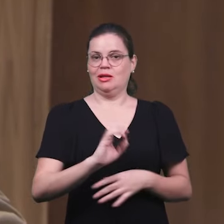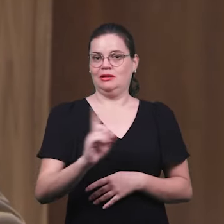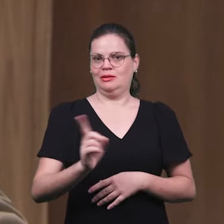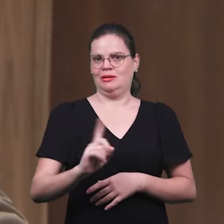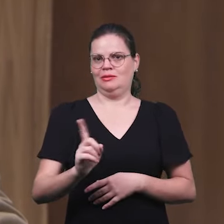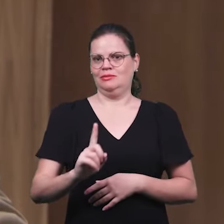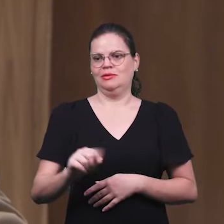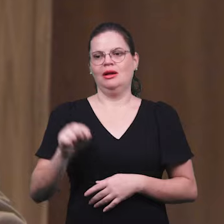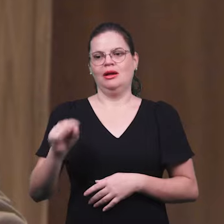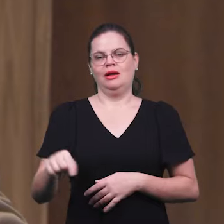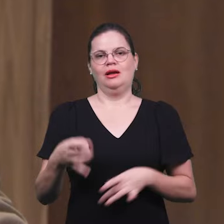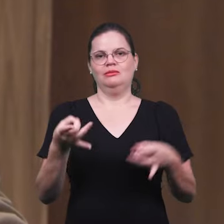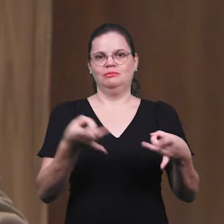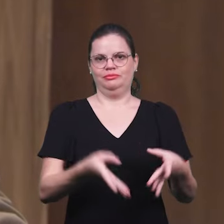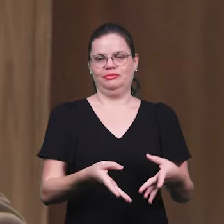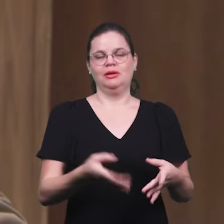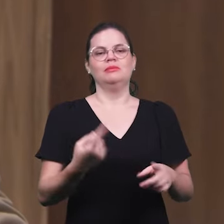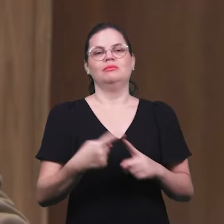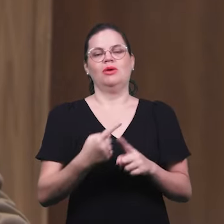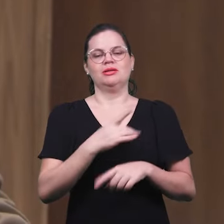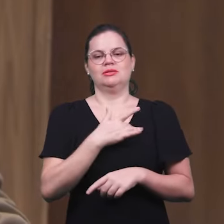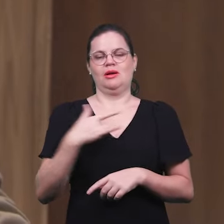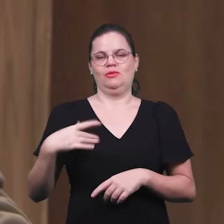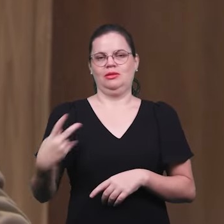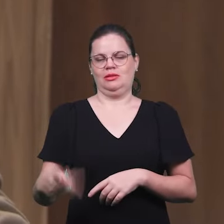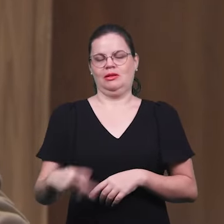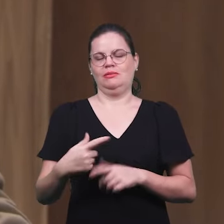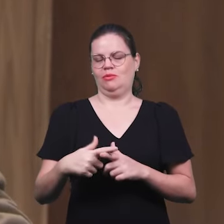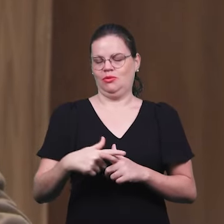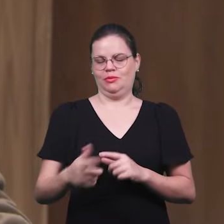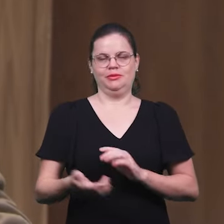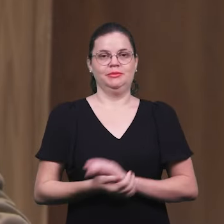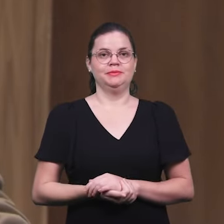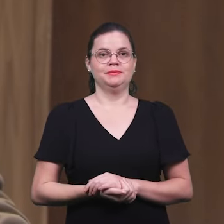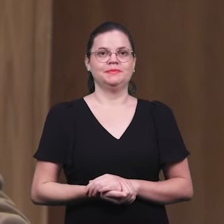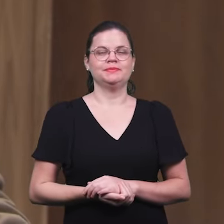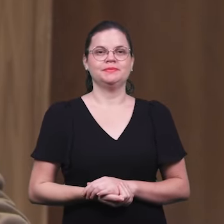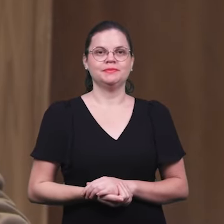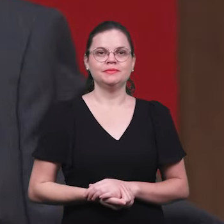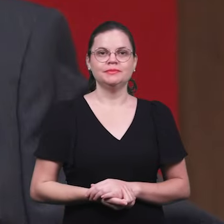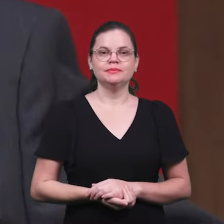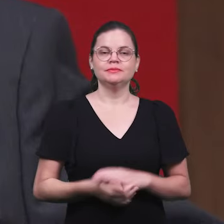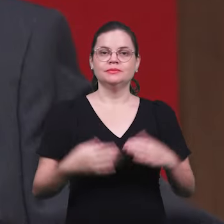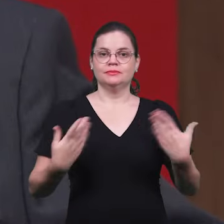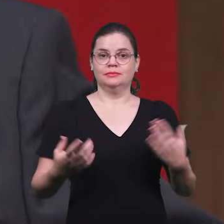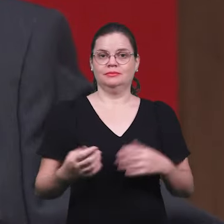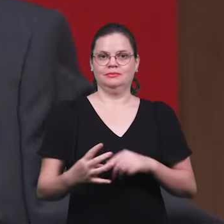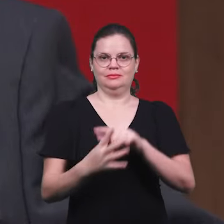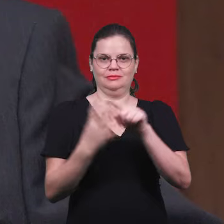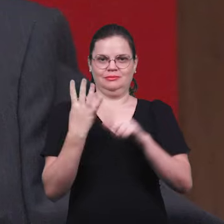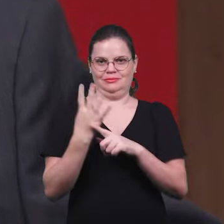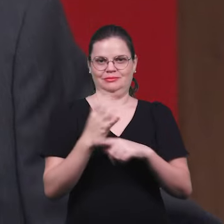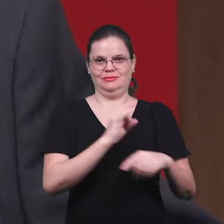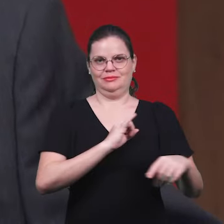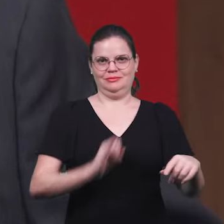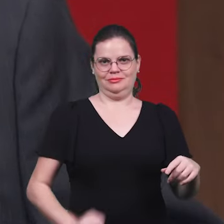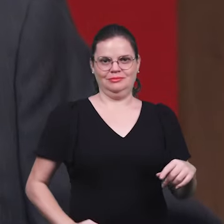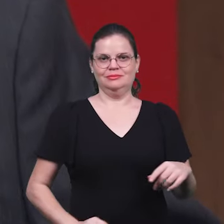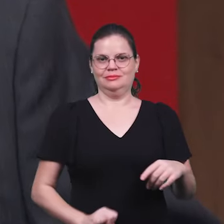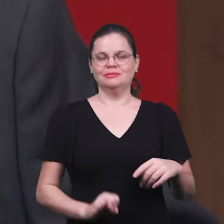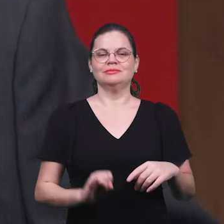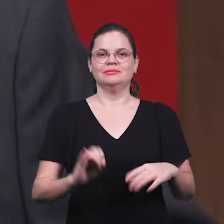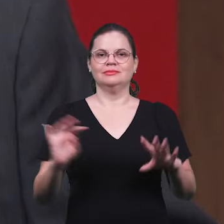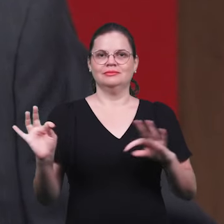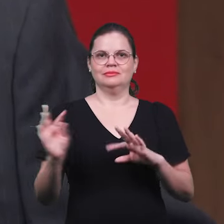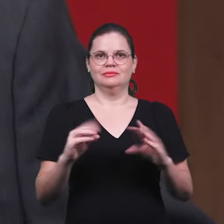Bom, então, o que se conhece é que esses imperadores, que nós não